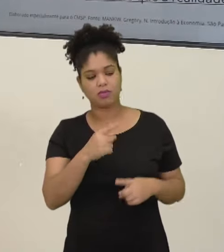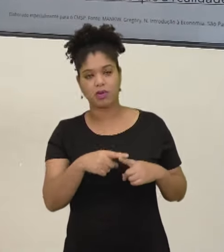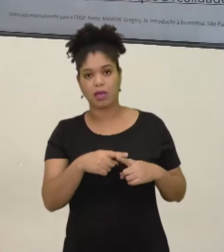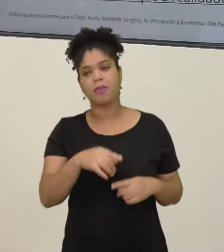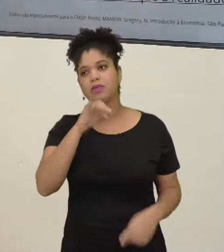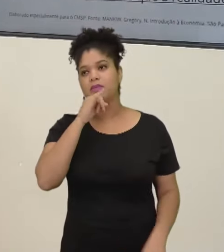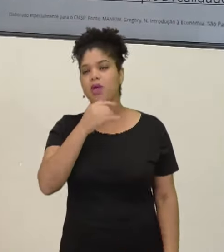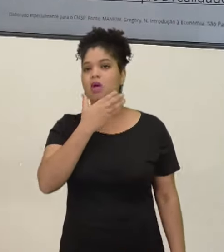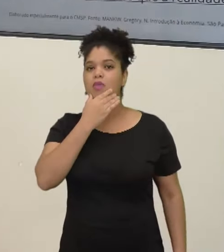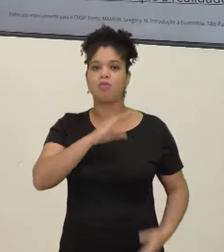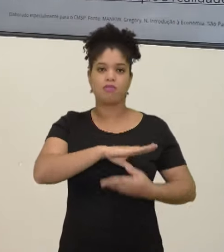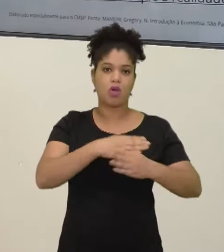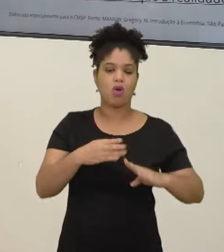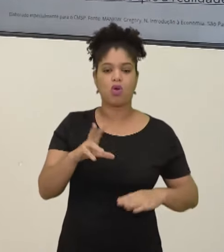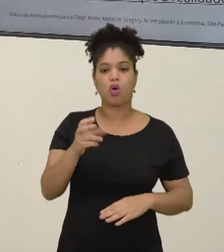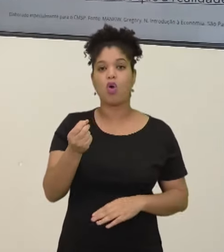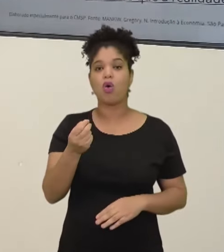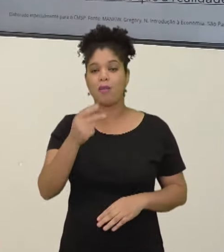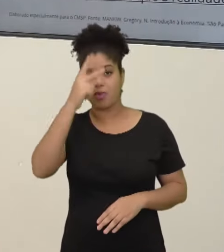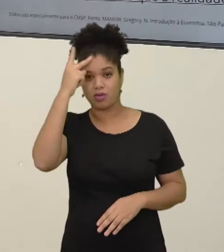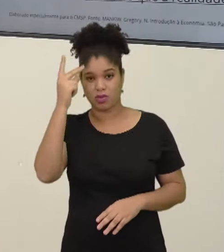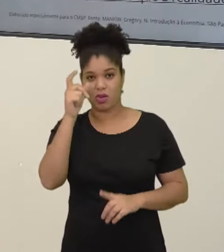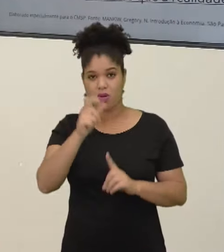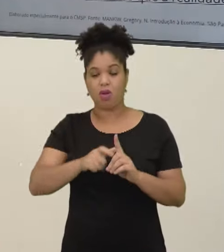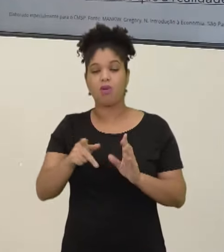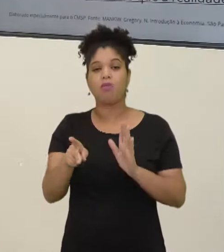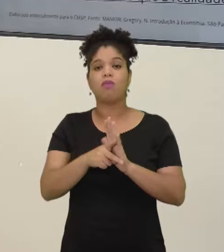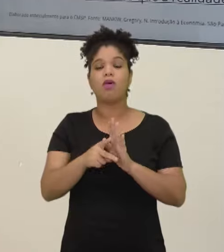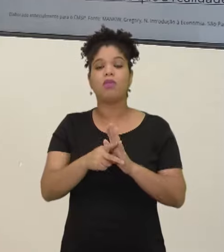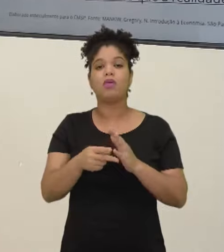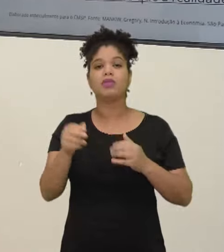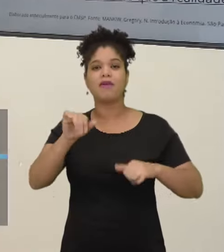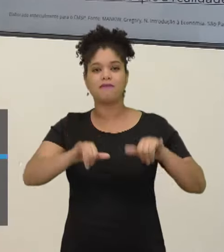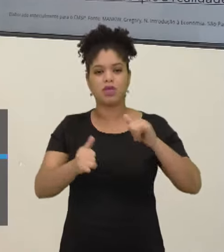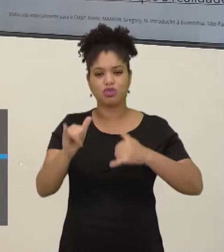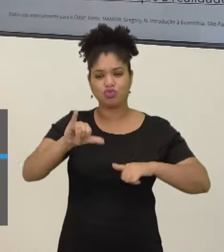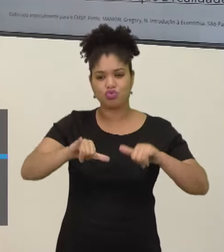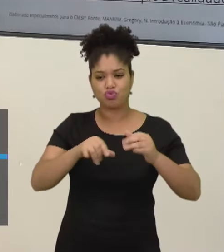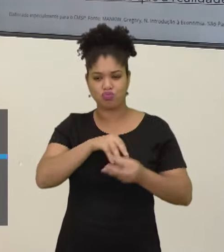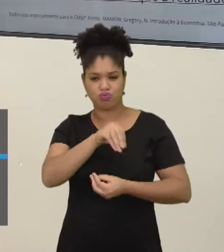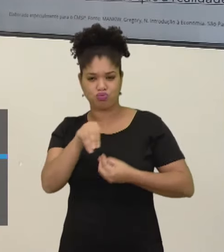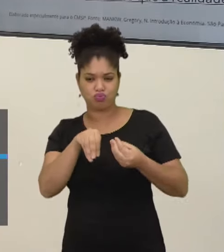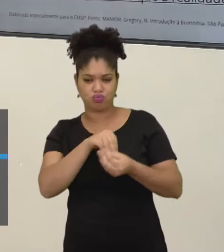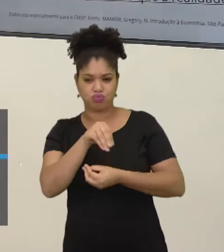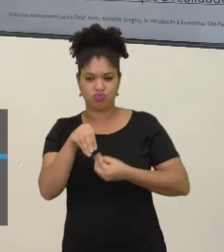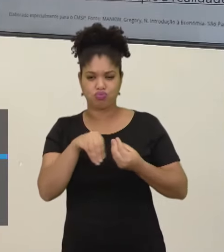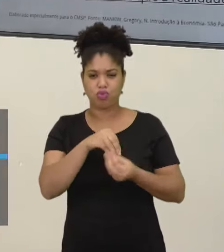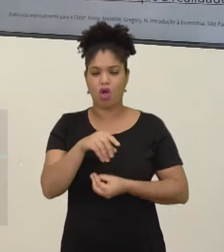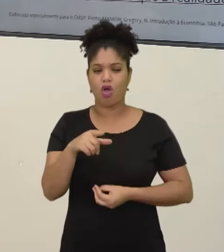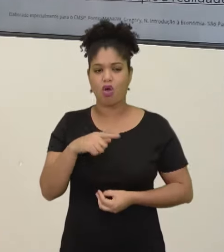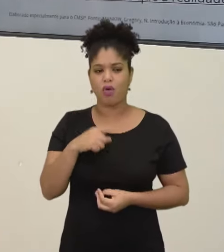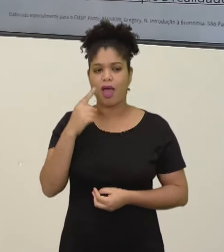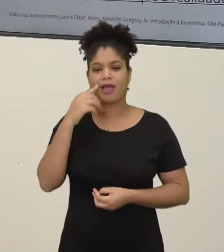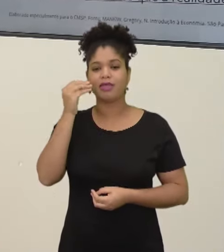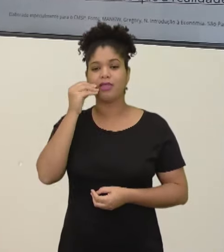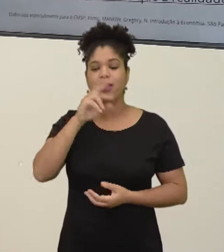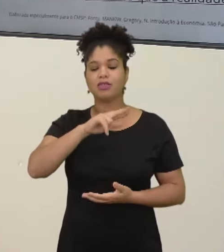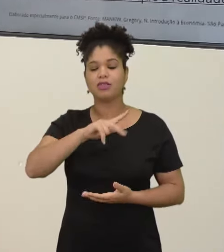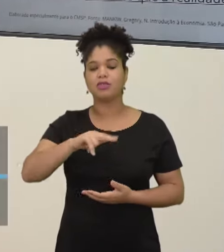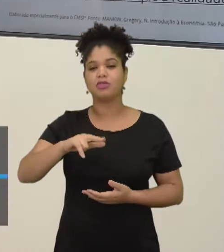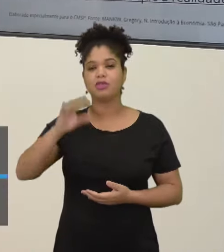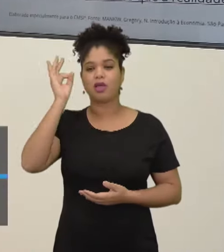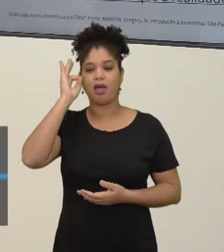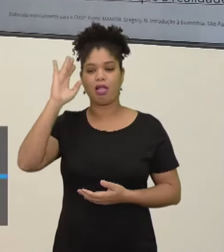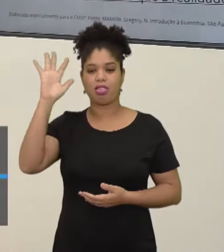exemplo, para um físico é muito mais fácil. Ele consegue manipular alguns elementos, daqui a pouco a gente vai exemplificar isso, para conseguir testar as teorias. Só